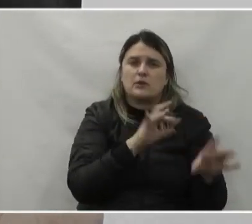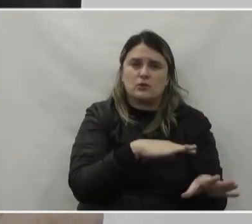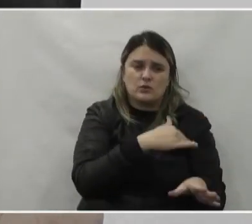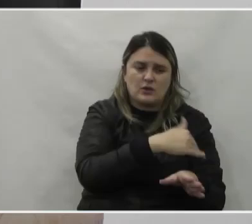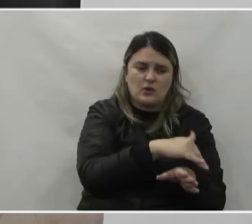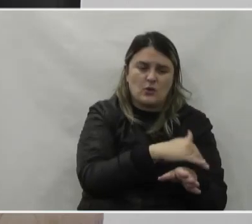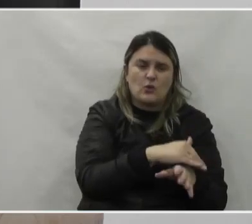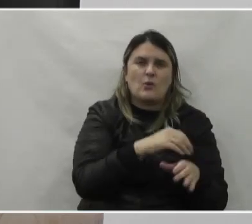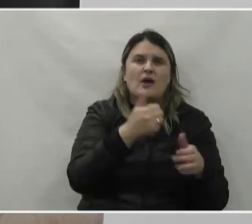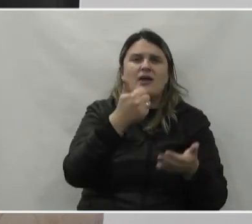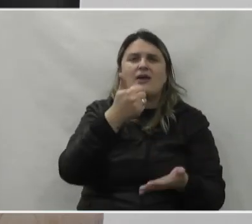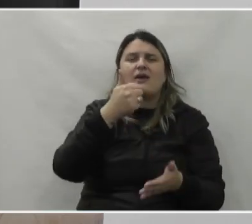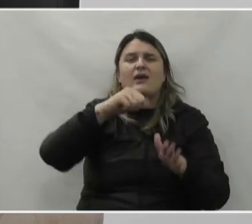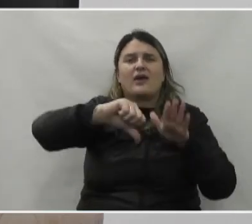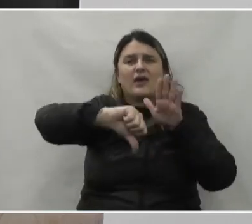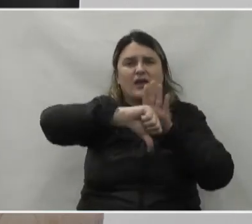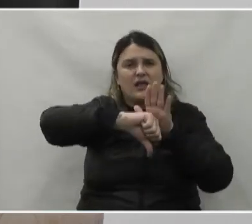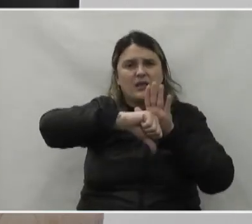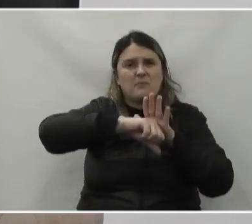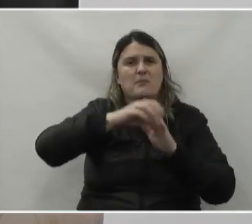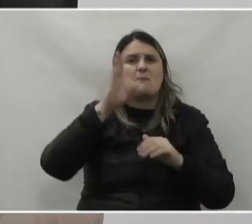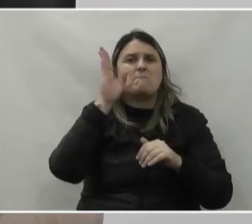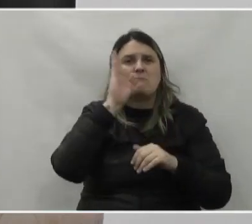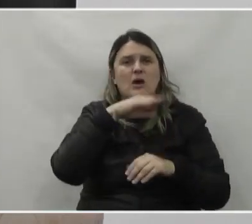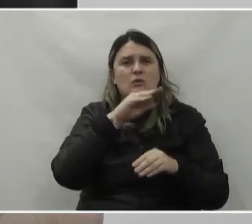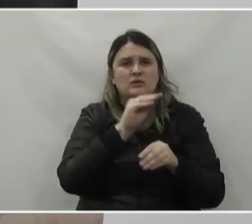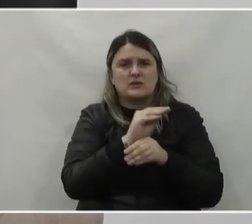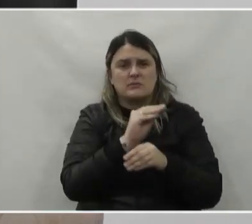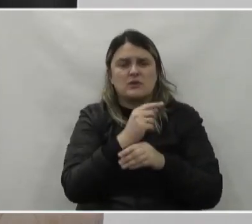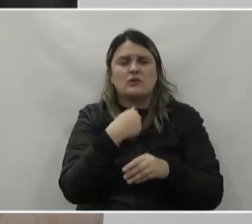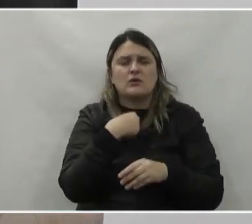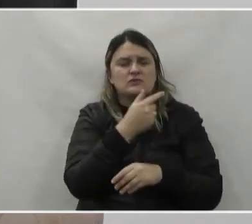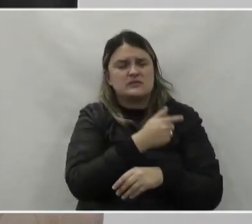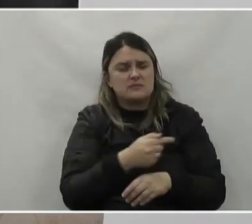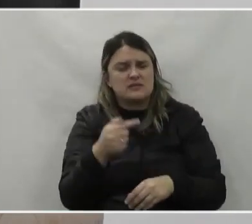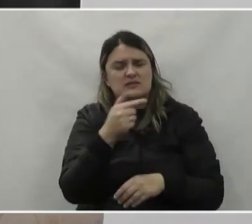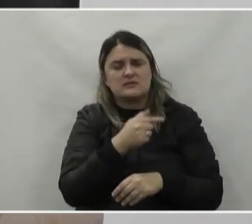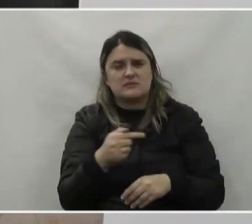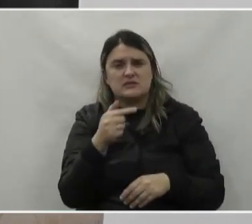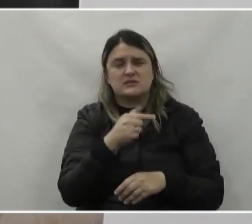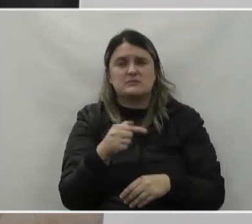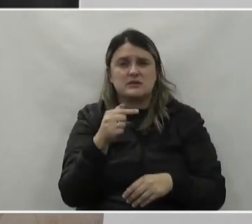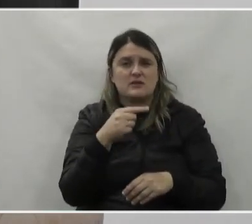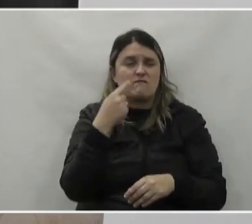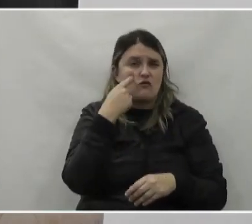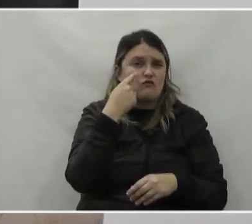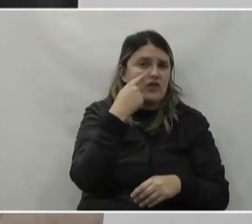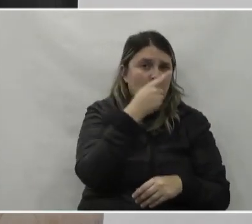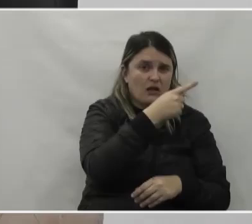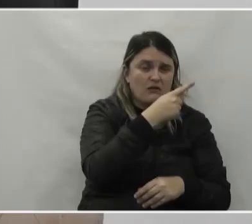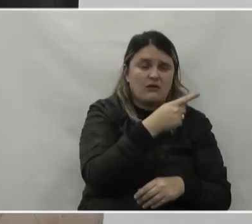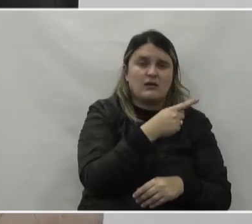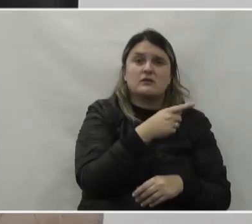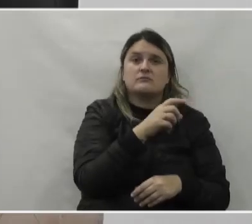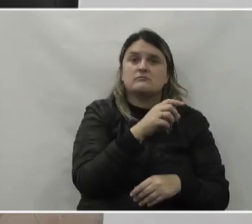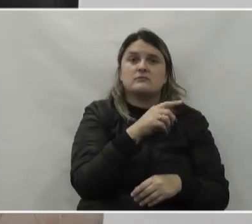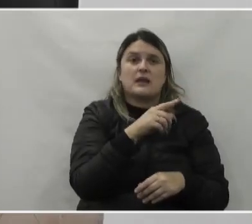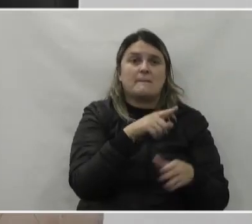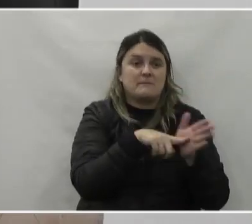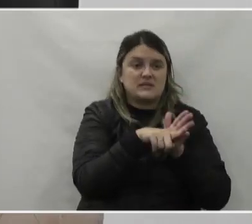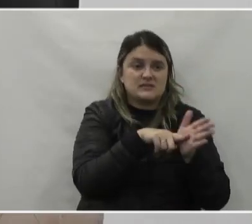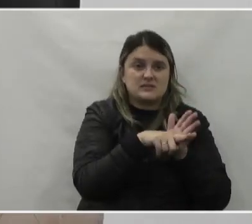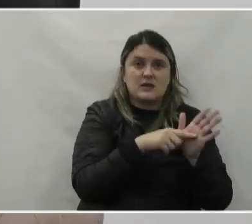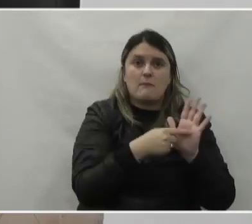de maus tratos, isso eu que estou semanalmente no setor da defesa animal, só tem aumentado. E não adianta as